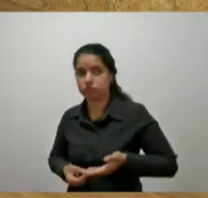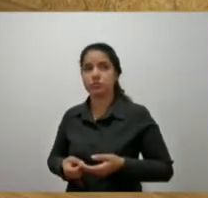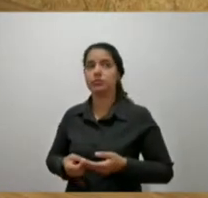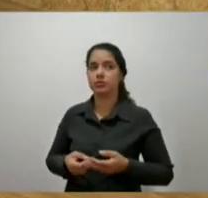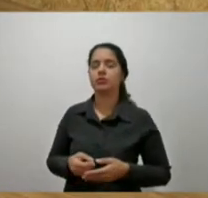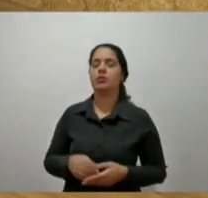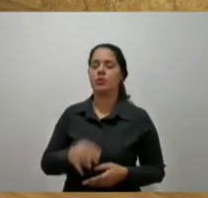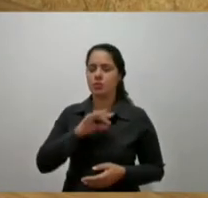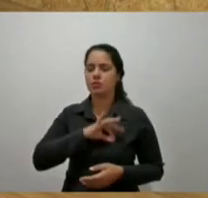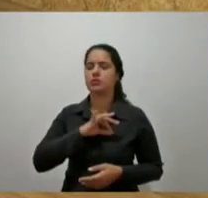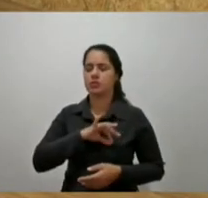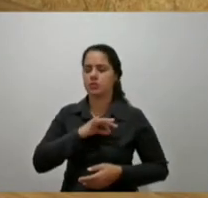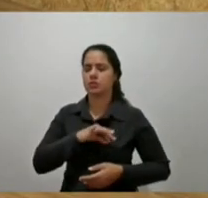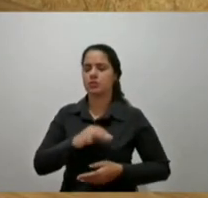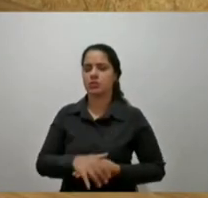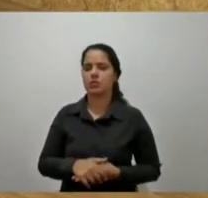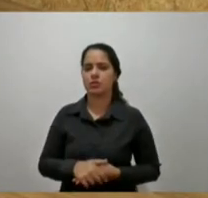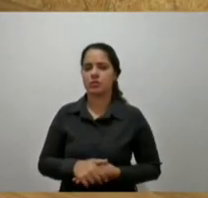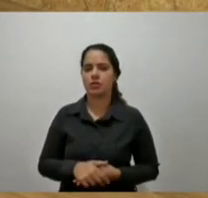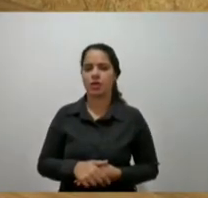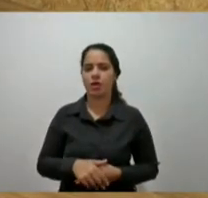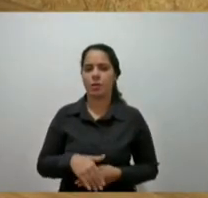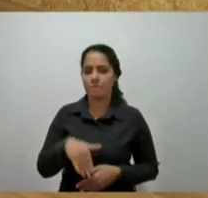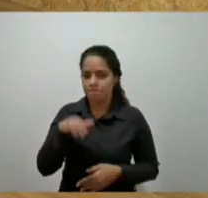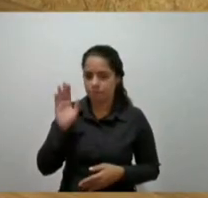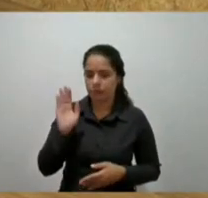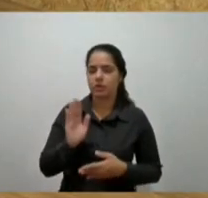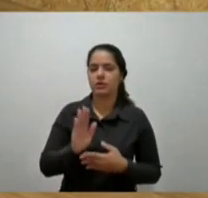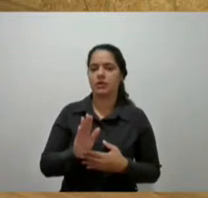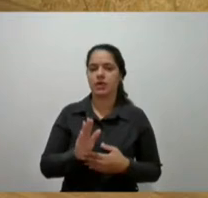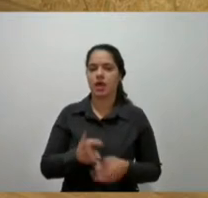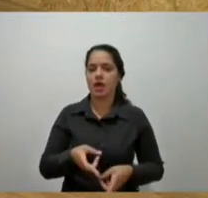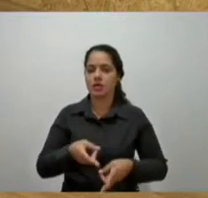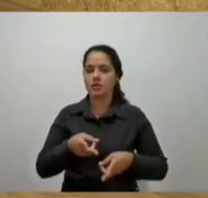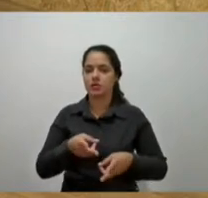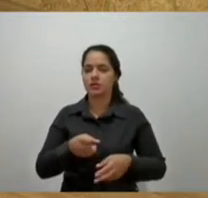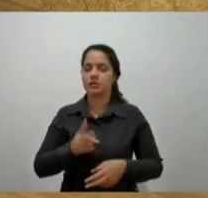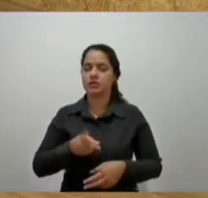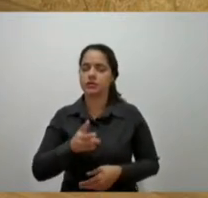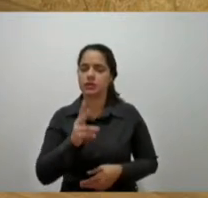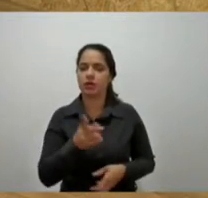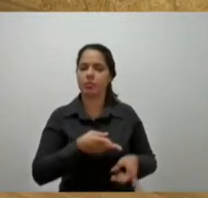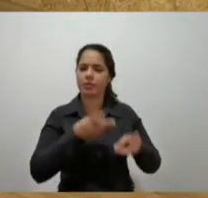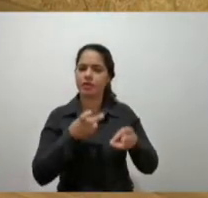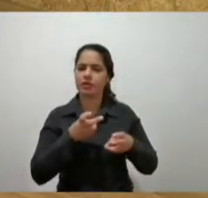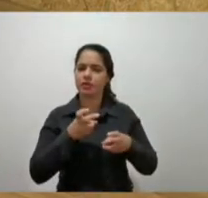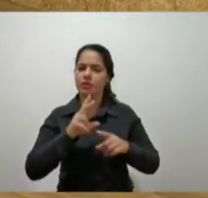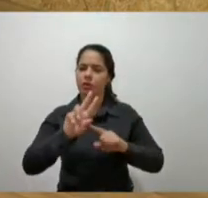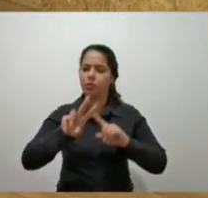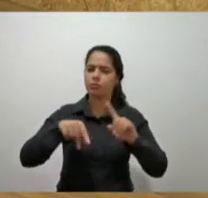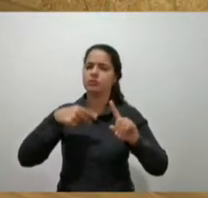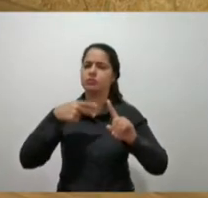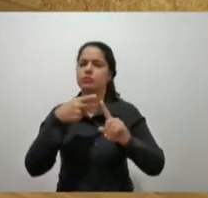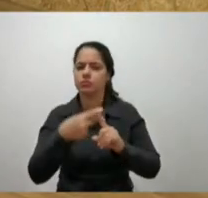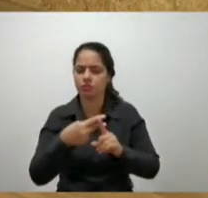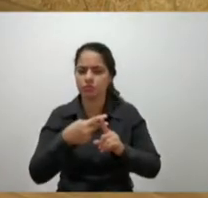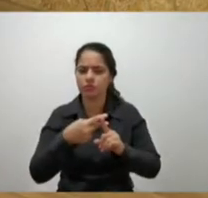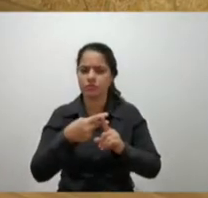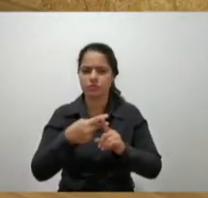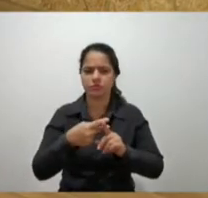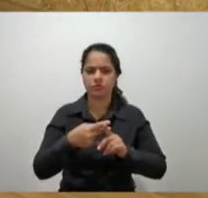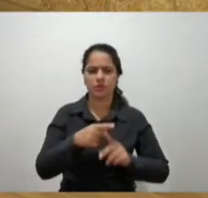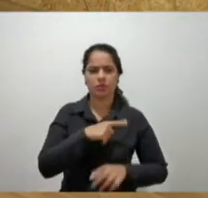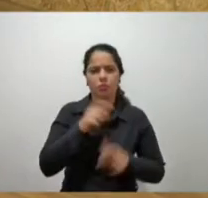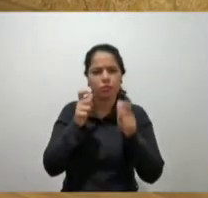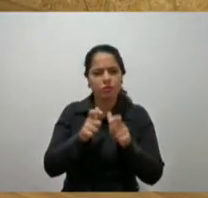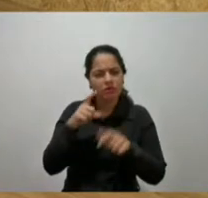esse incentivo, ela sempre tem uma percepção de ganho. Nós, nos Estados Unidos, tem 53 milhões nesse programa. Isso ajuda e ajuda muito,